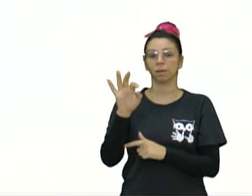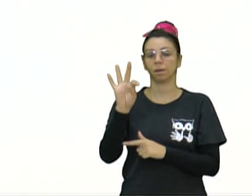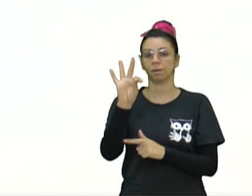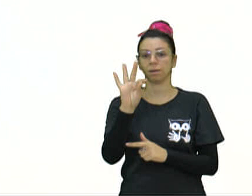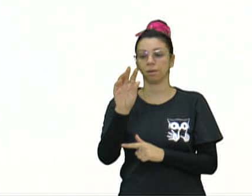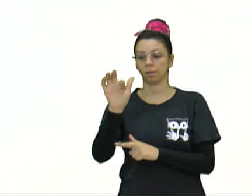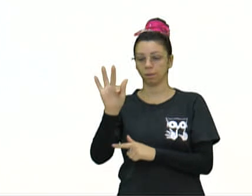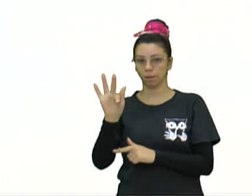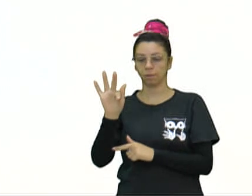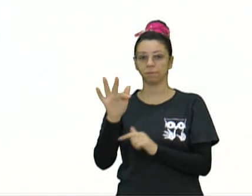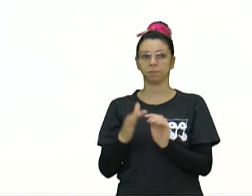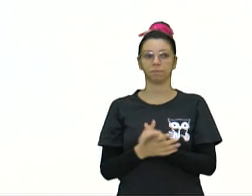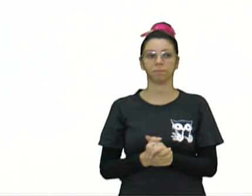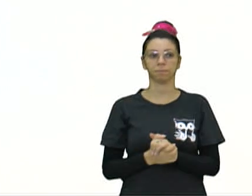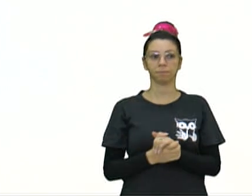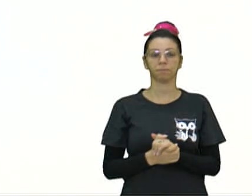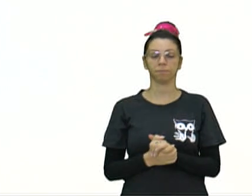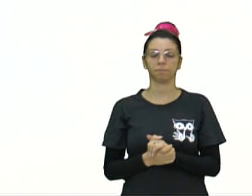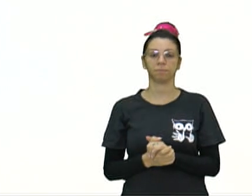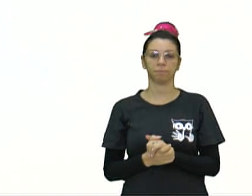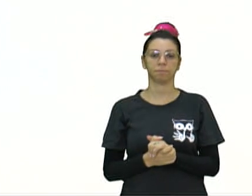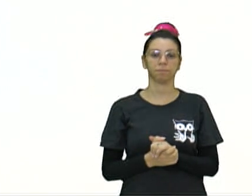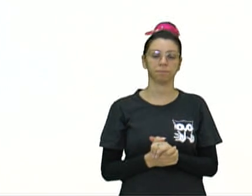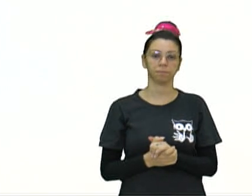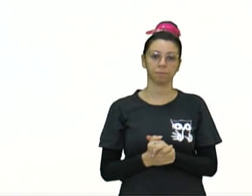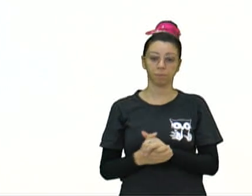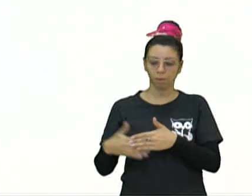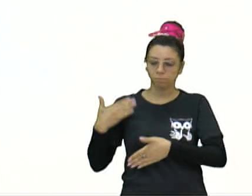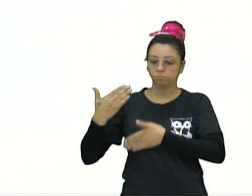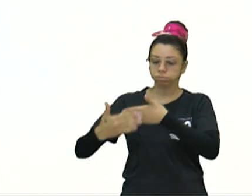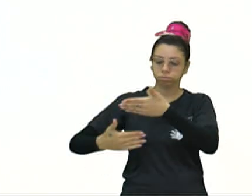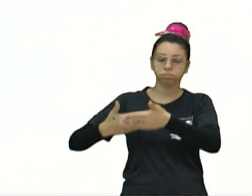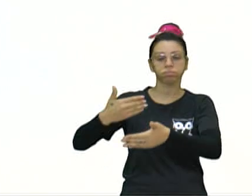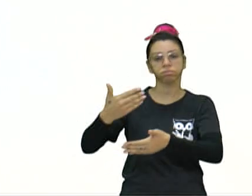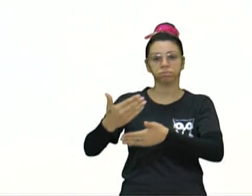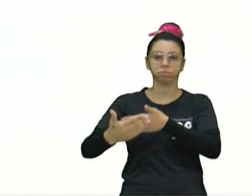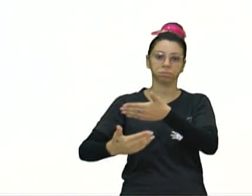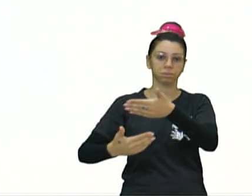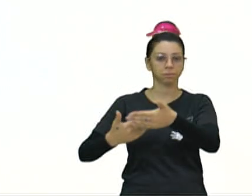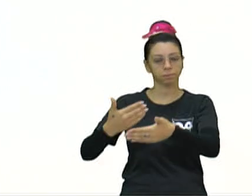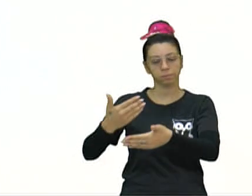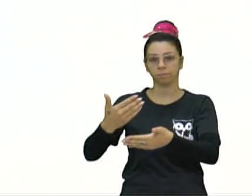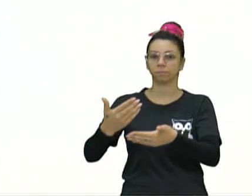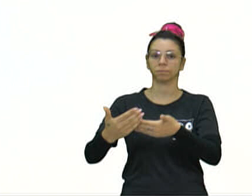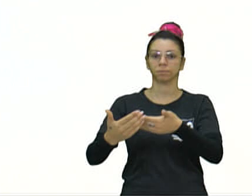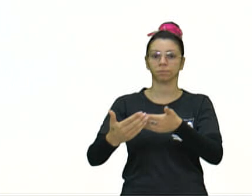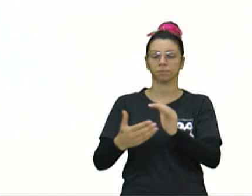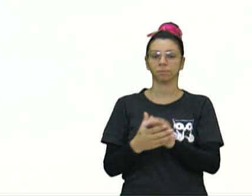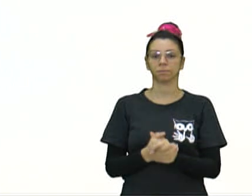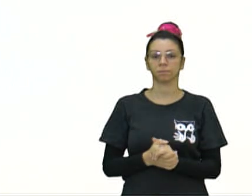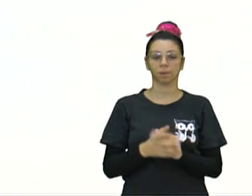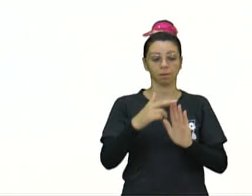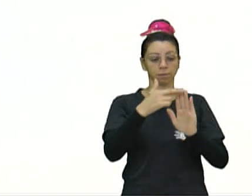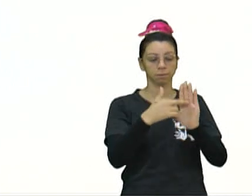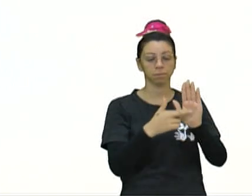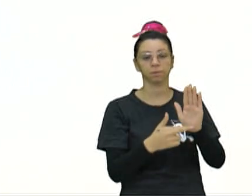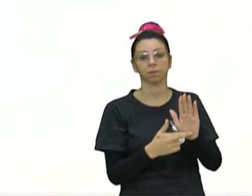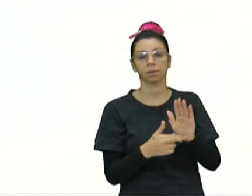em 1976. Com o avanço, com a evolução, né, com o aprimoramento das regras,